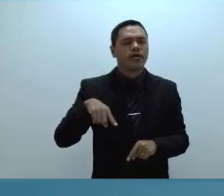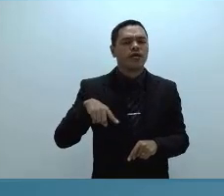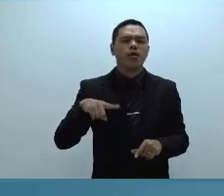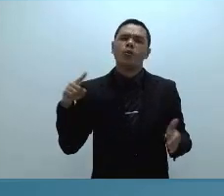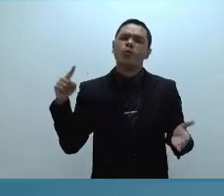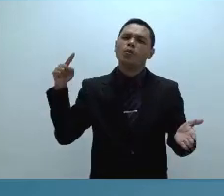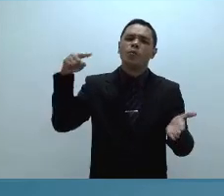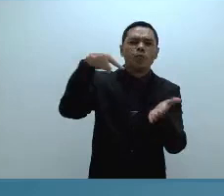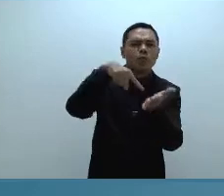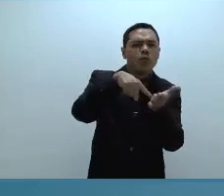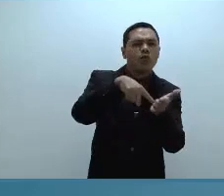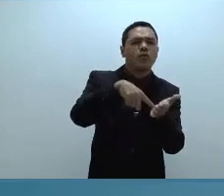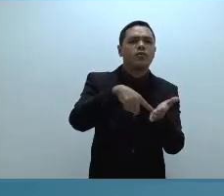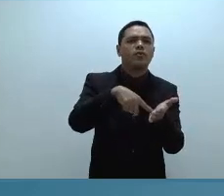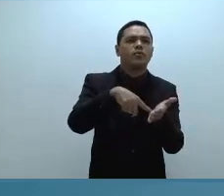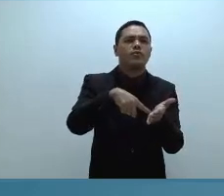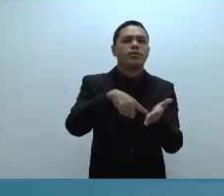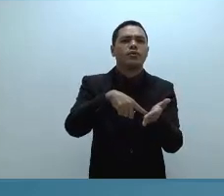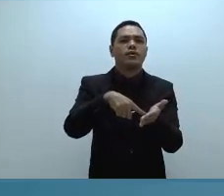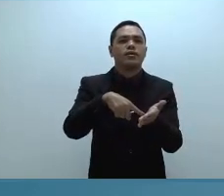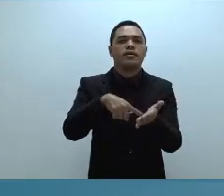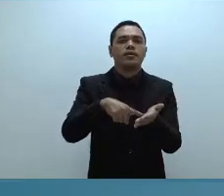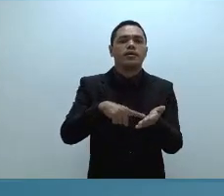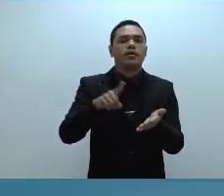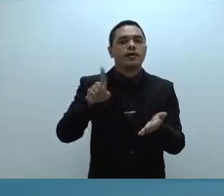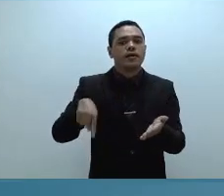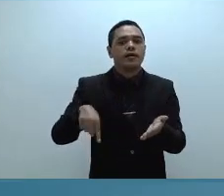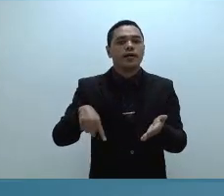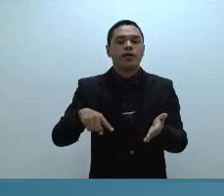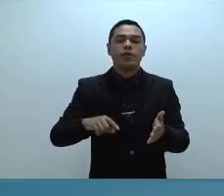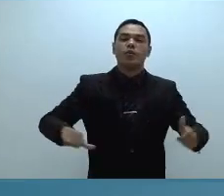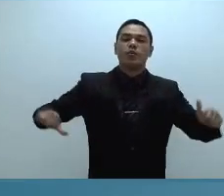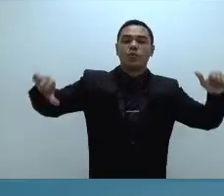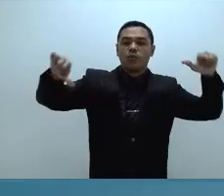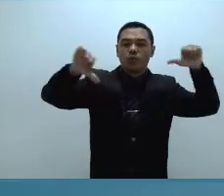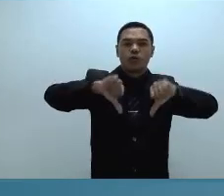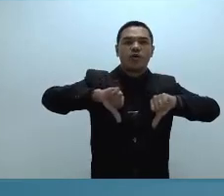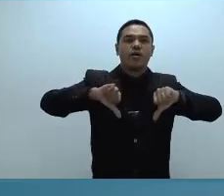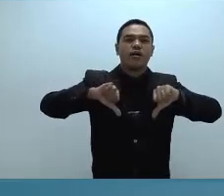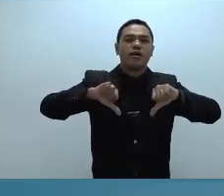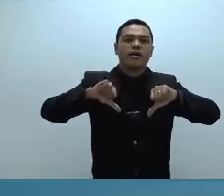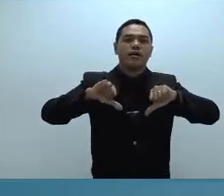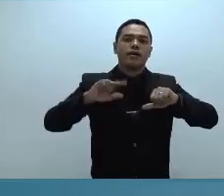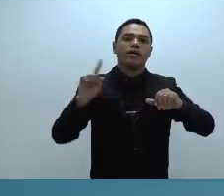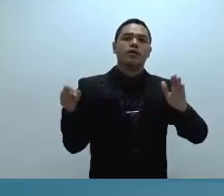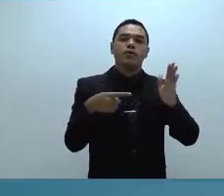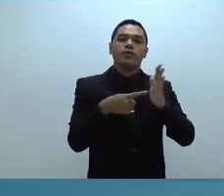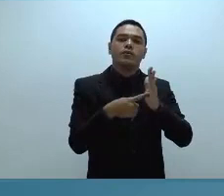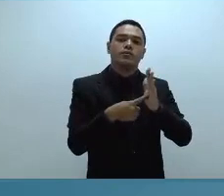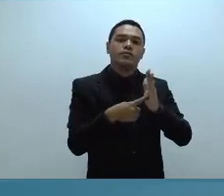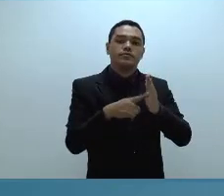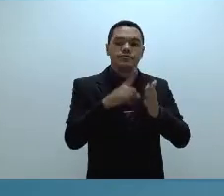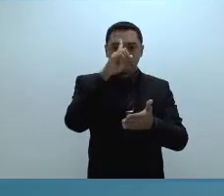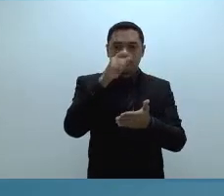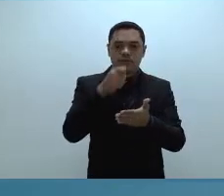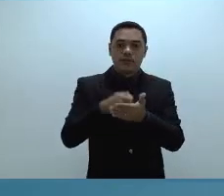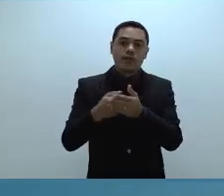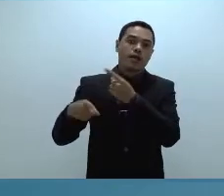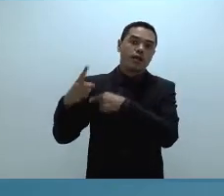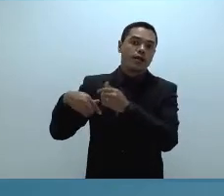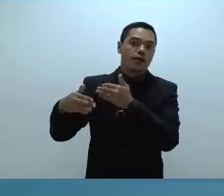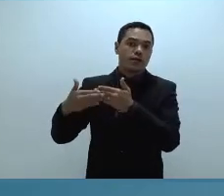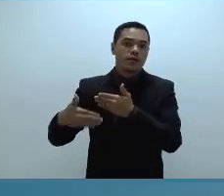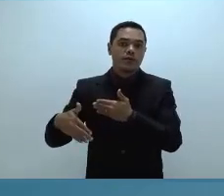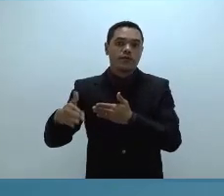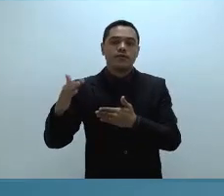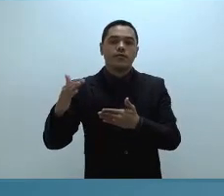discussão, né, deste agravo é onde o agravante aponta que a decisão que inicialmente concedeu a